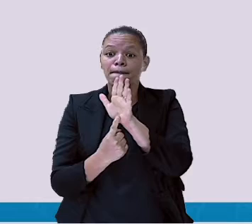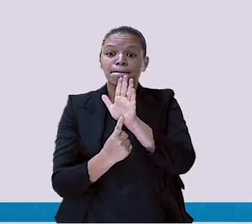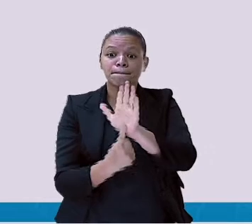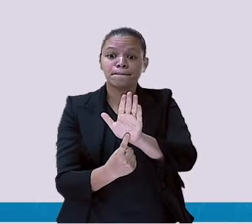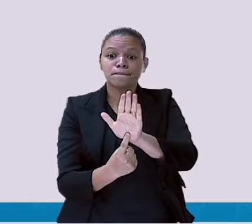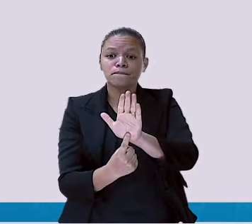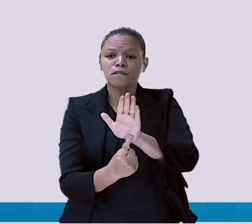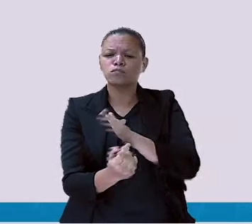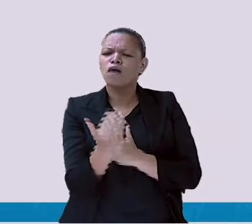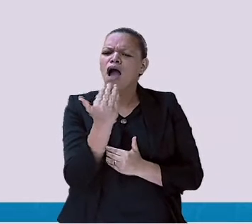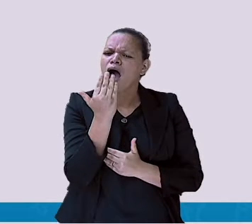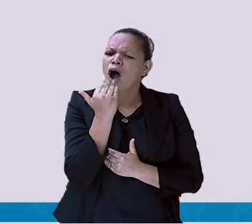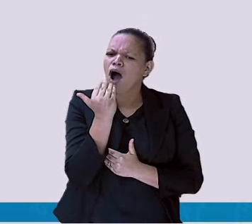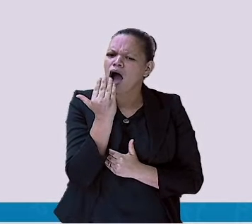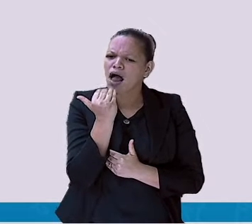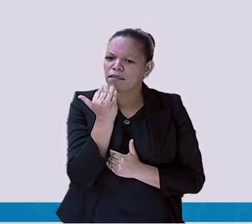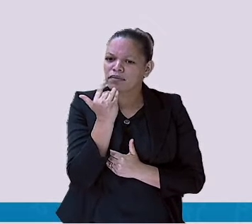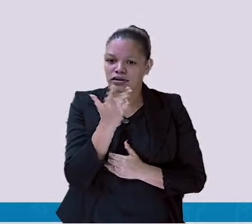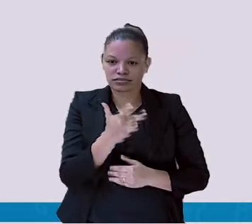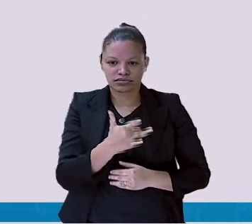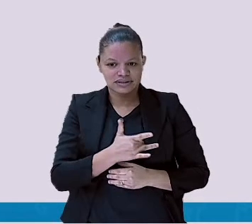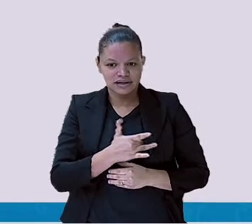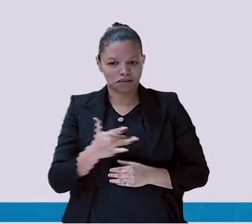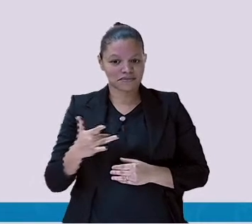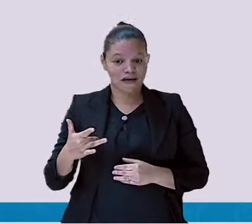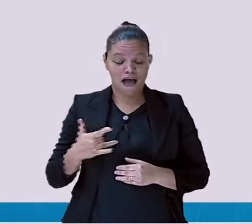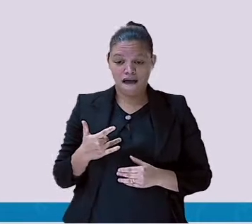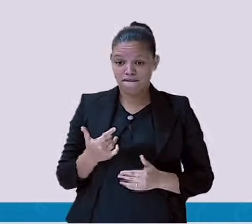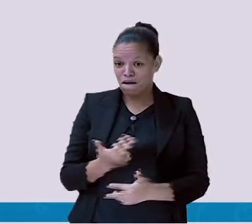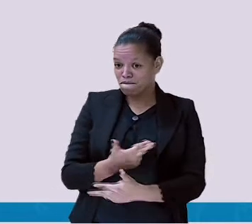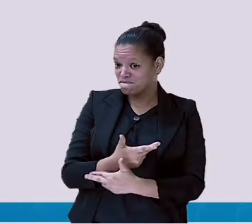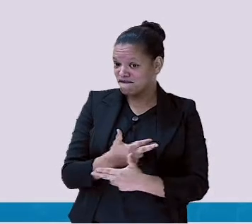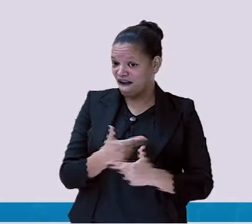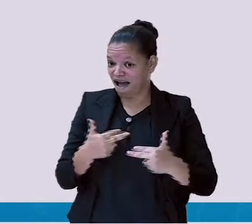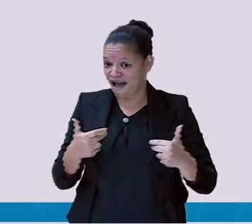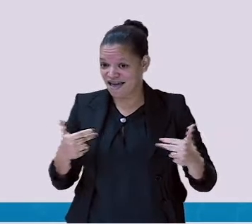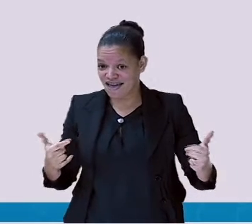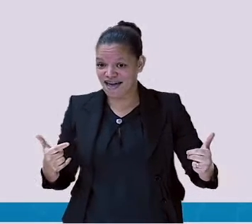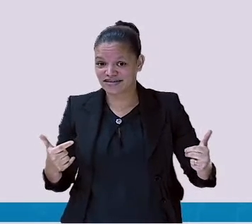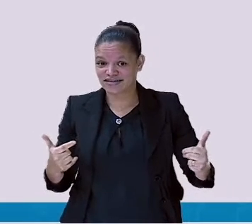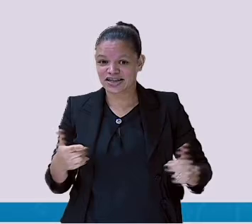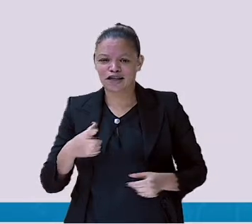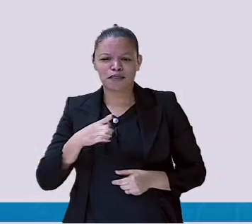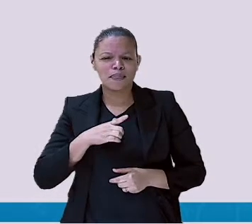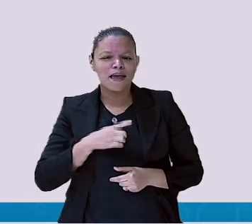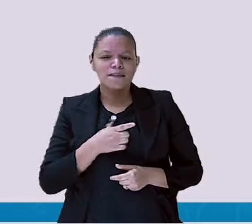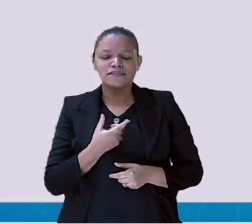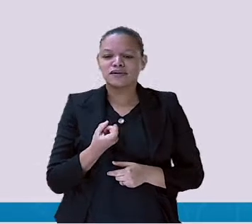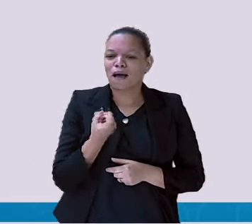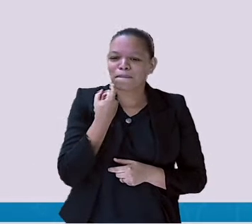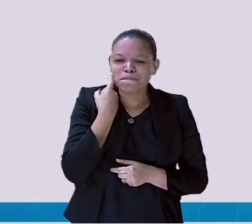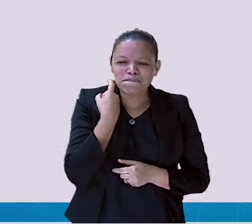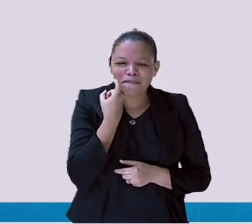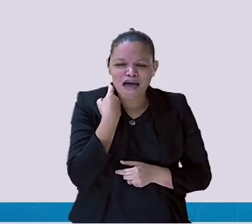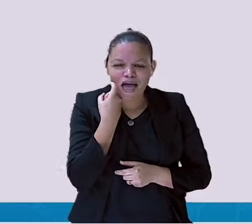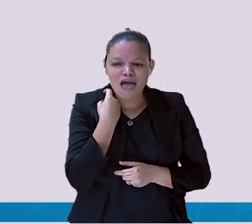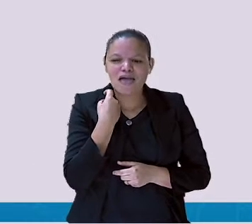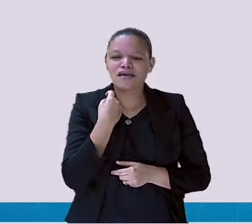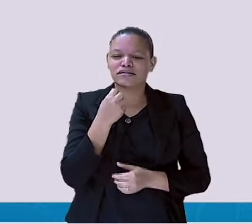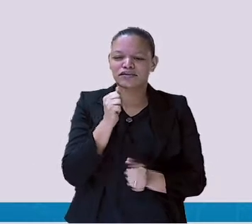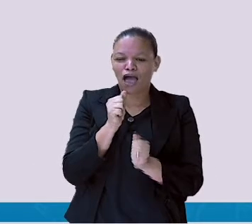Com variedades de nutrientes. Então nós temos aqui o peixe, né? Nós temos grãos, nós temos